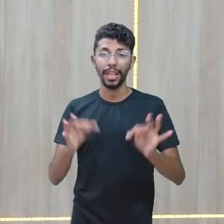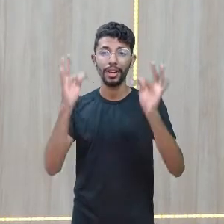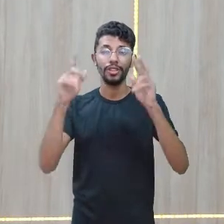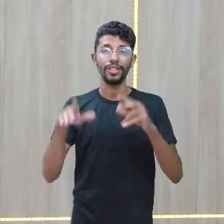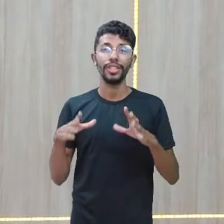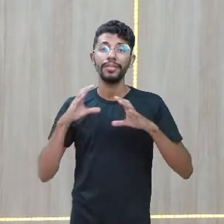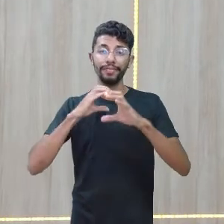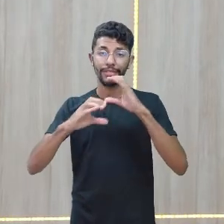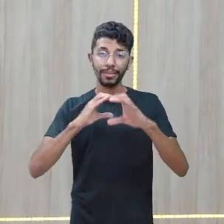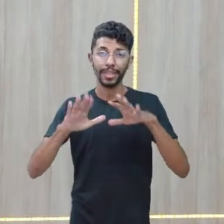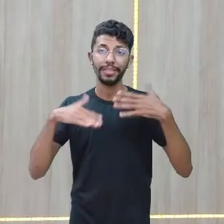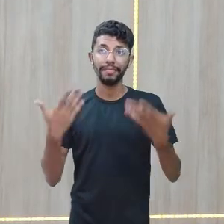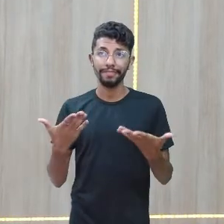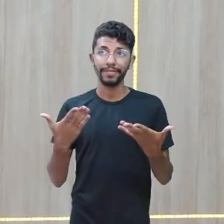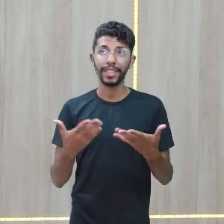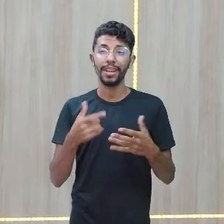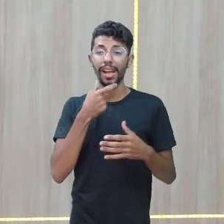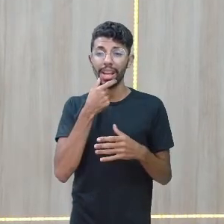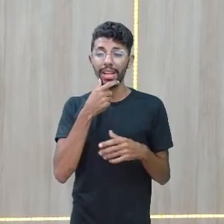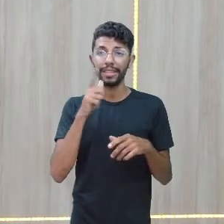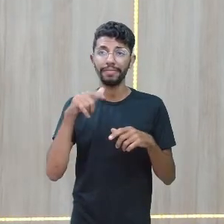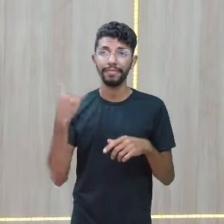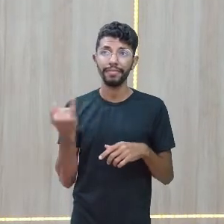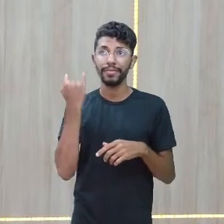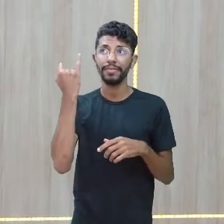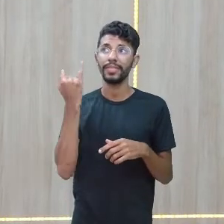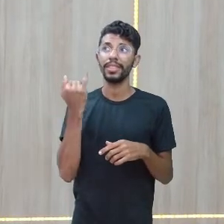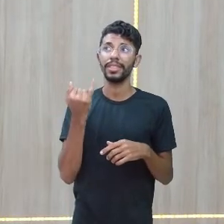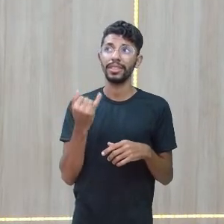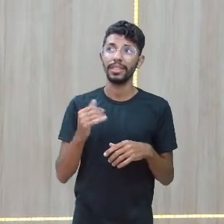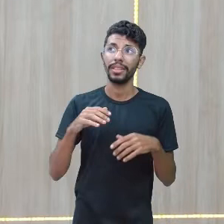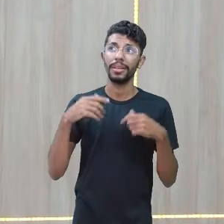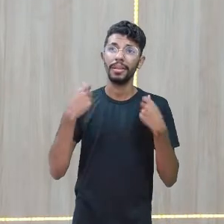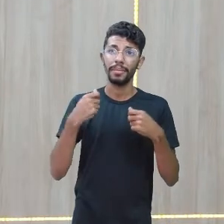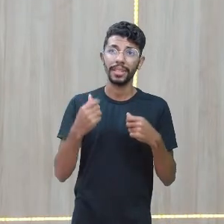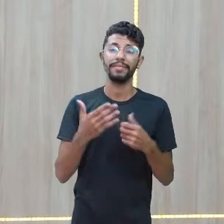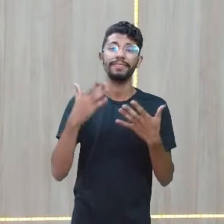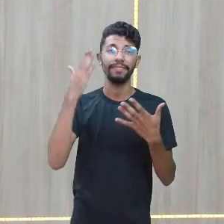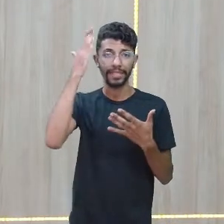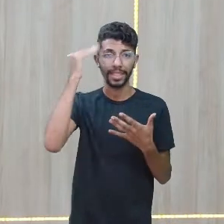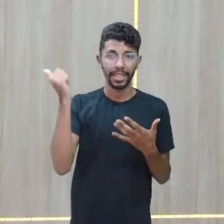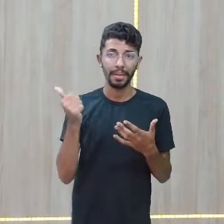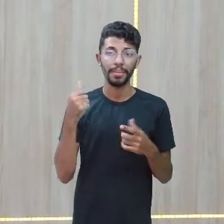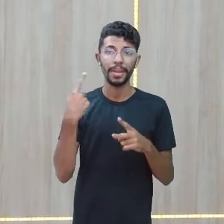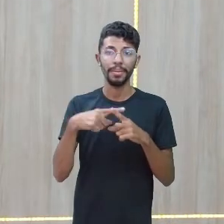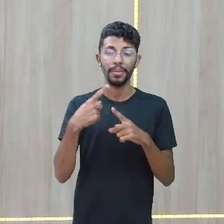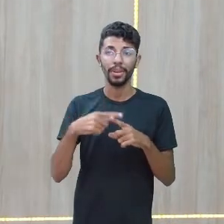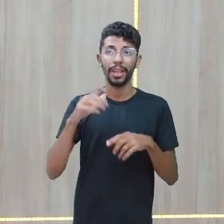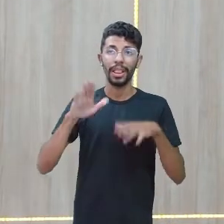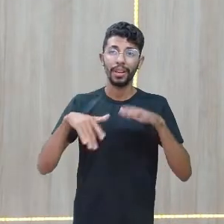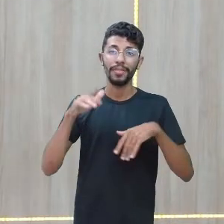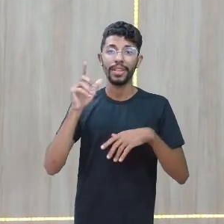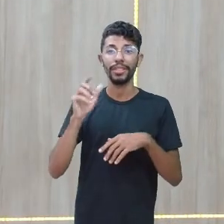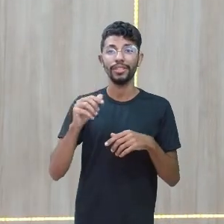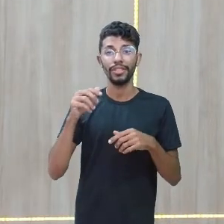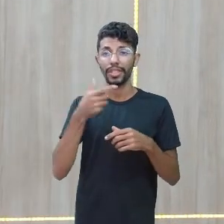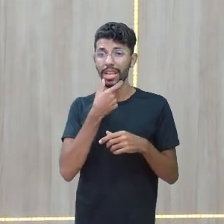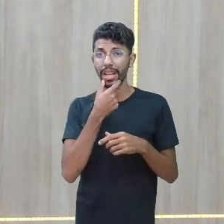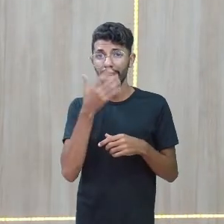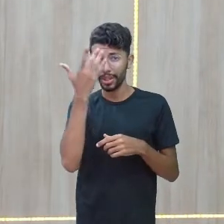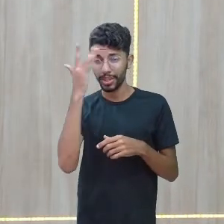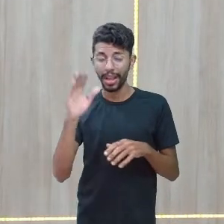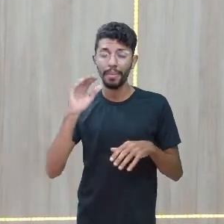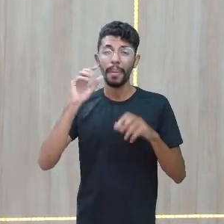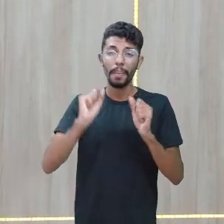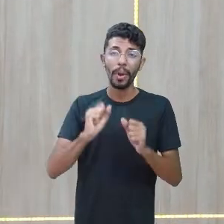cada vez mais sendo um analfabeto funcional da era pós-digital, tá? Então, vamos correr atrás, cola aqui